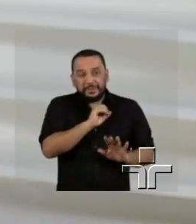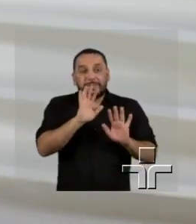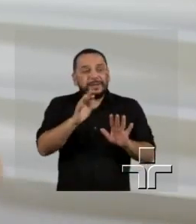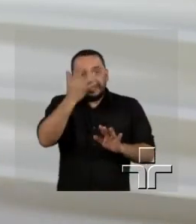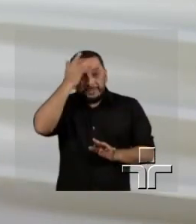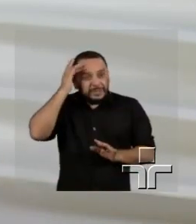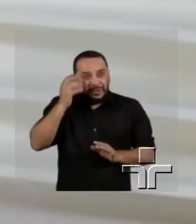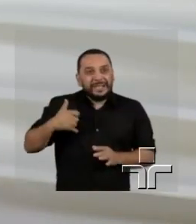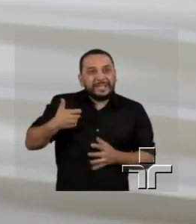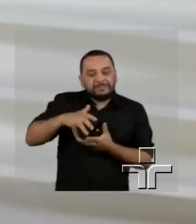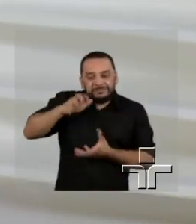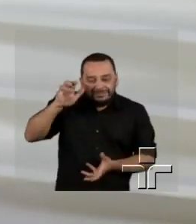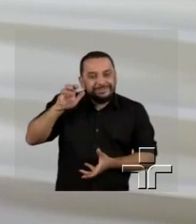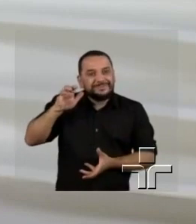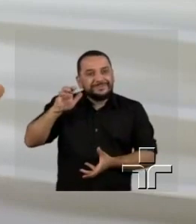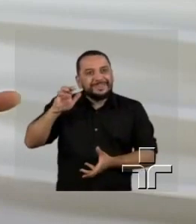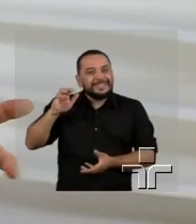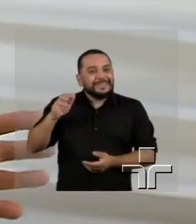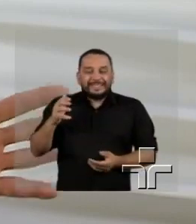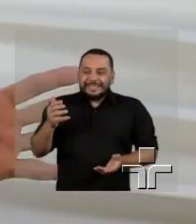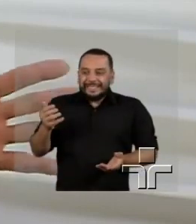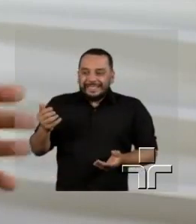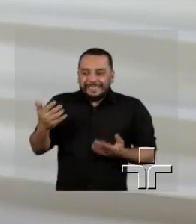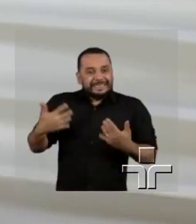né? Morar 2 anos em Moscou.